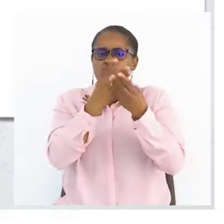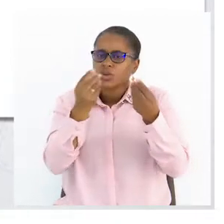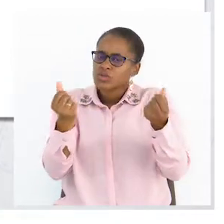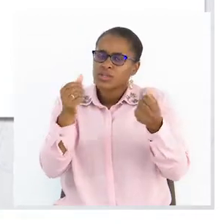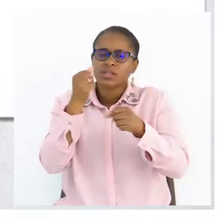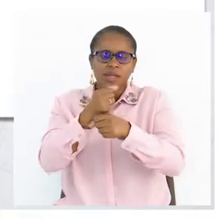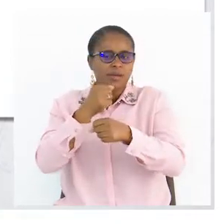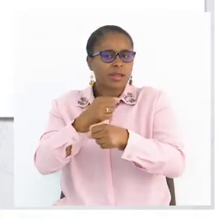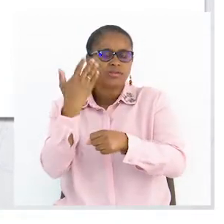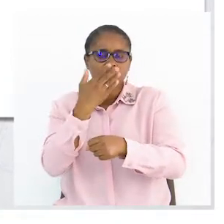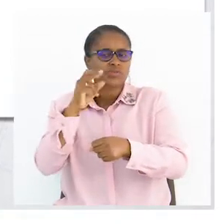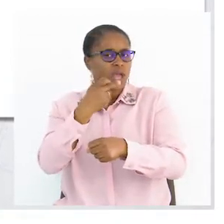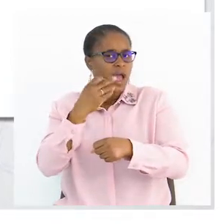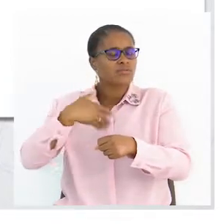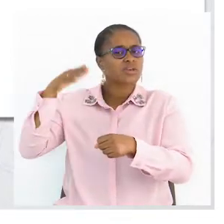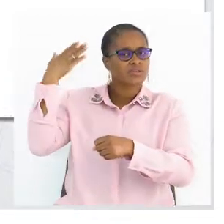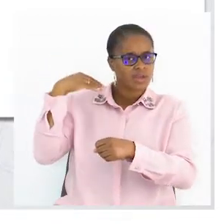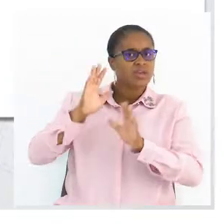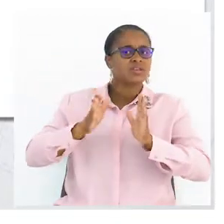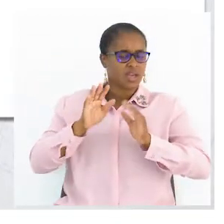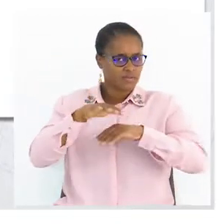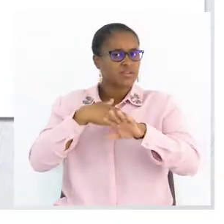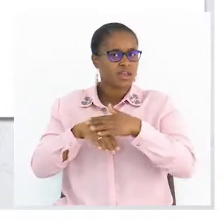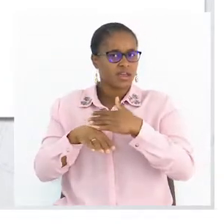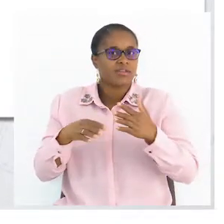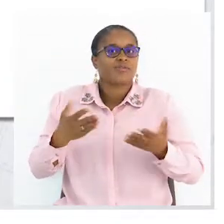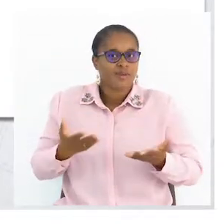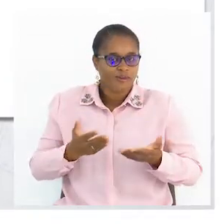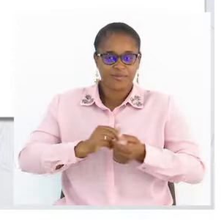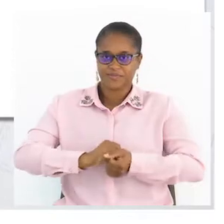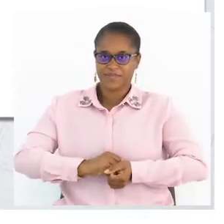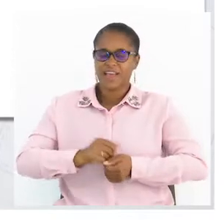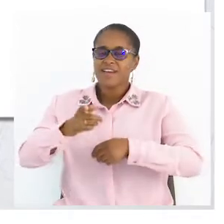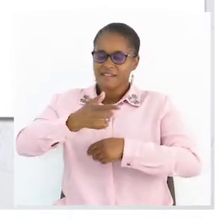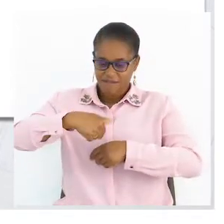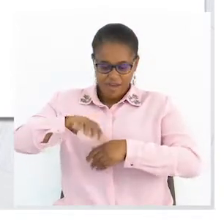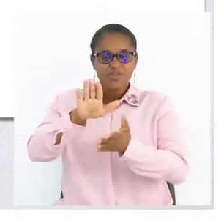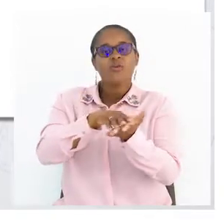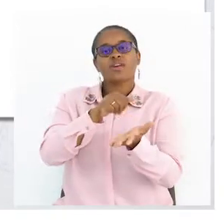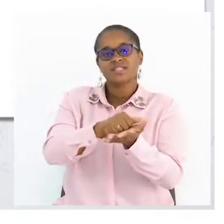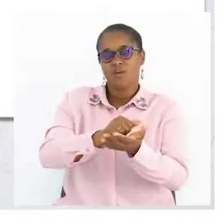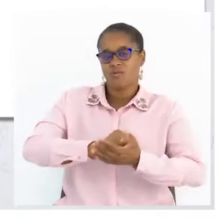nos anos anteriores. Já fizeram? Então, vamos à correção.